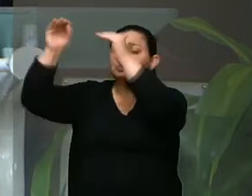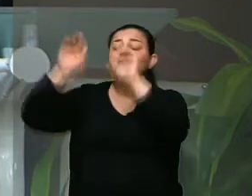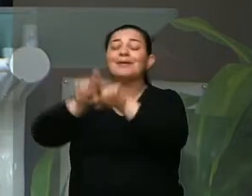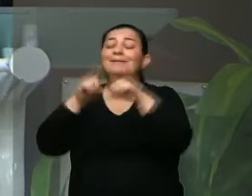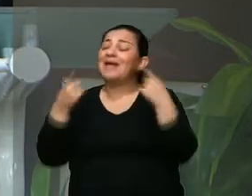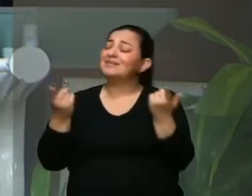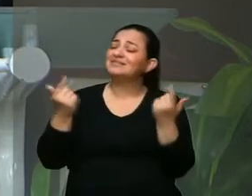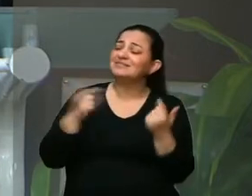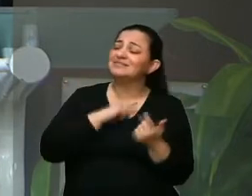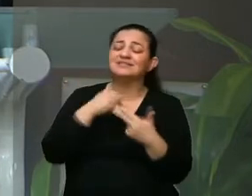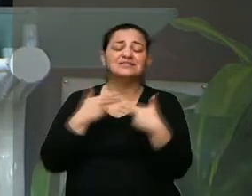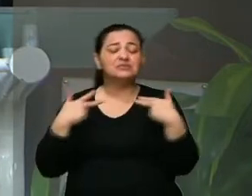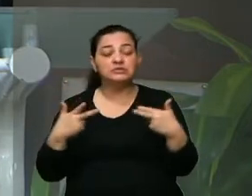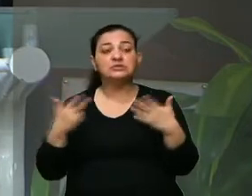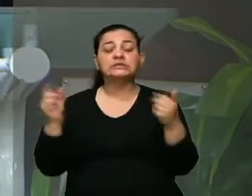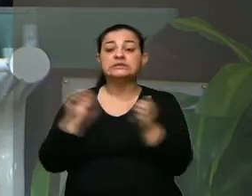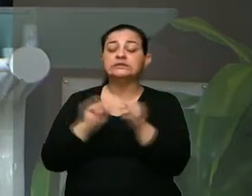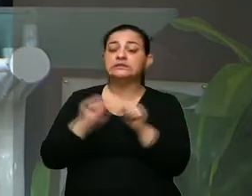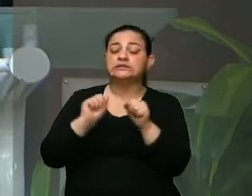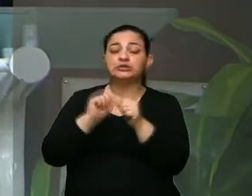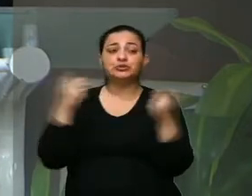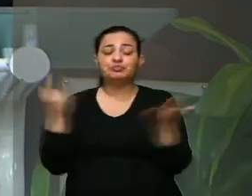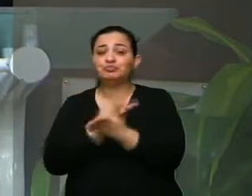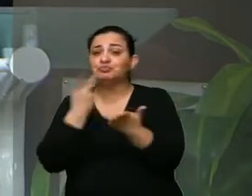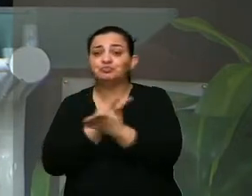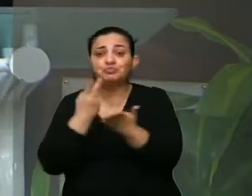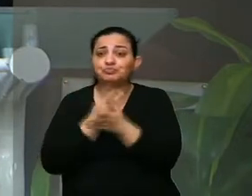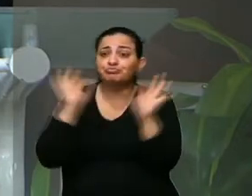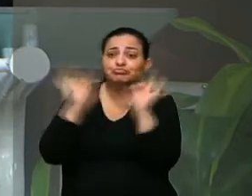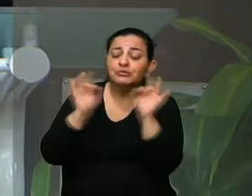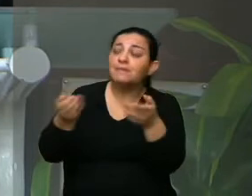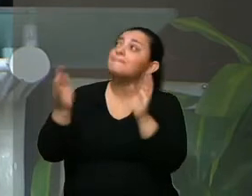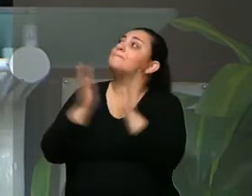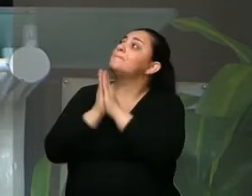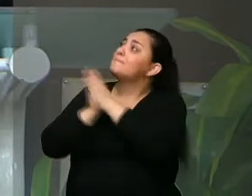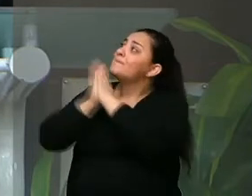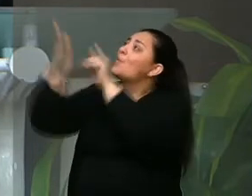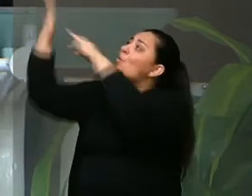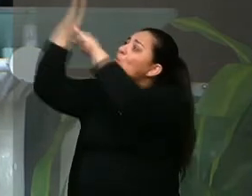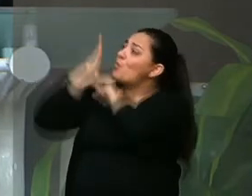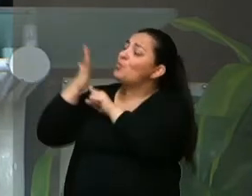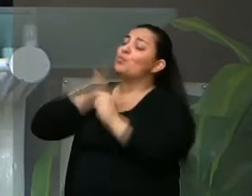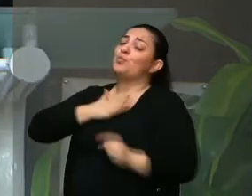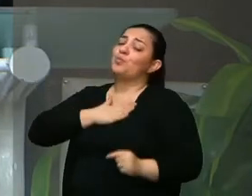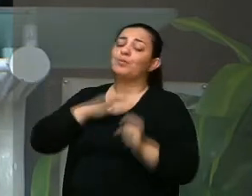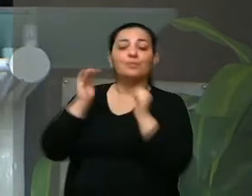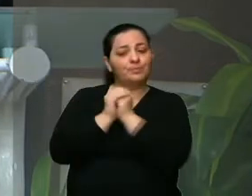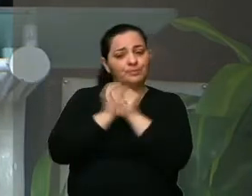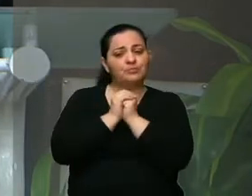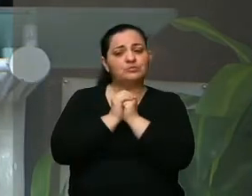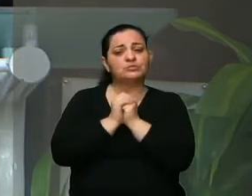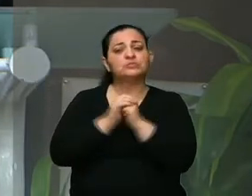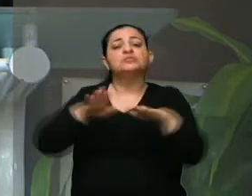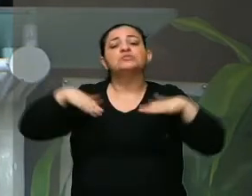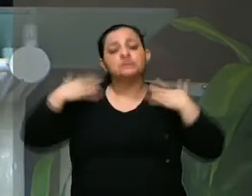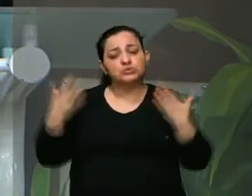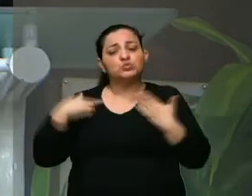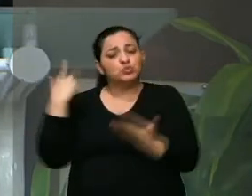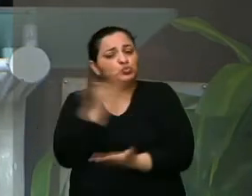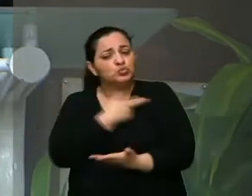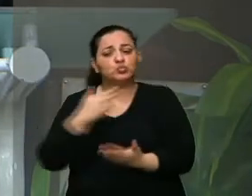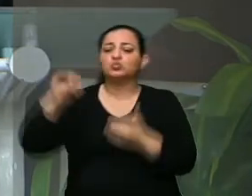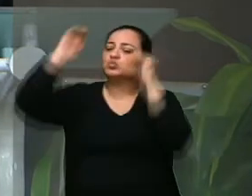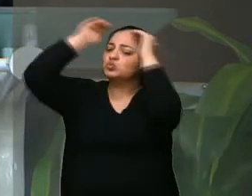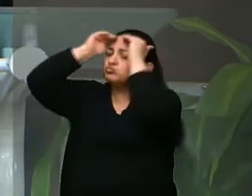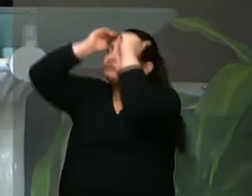alguma coisa que estou fazendo errado e não percebo me mostra senhor vem vamos ter um espírito de